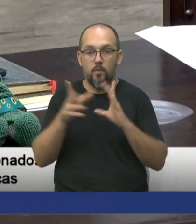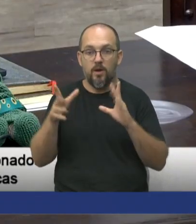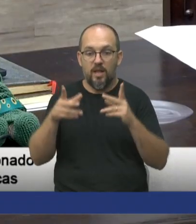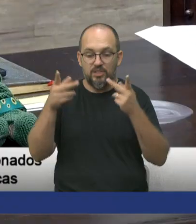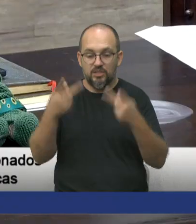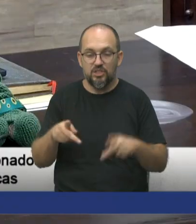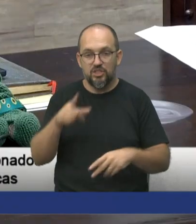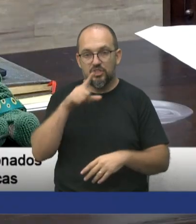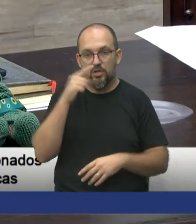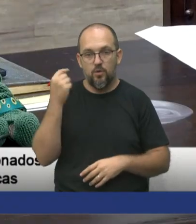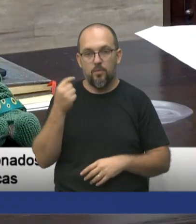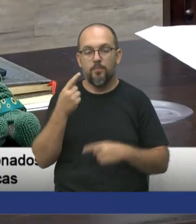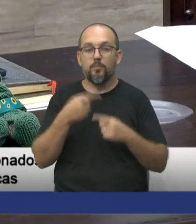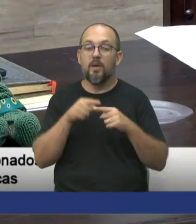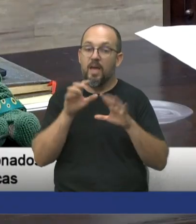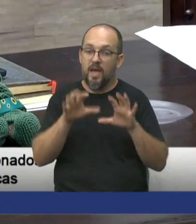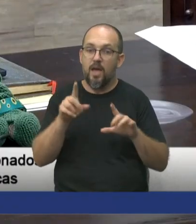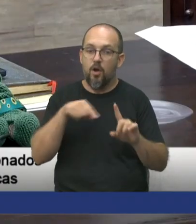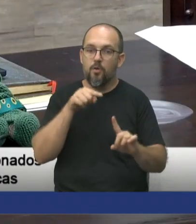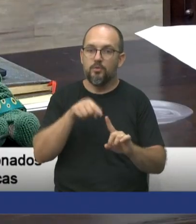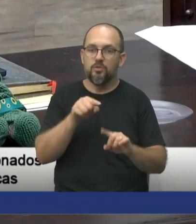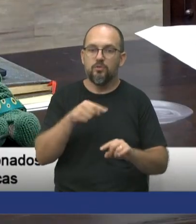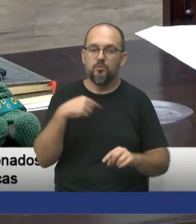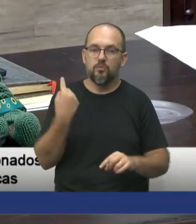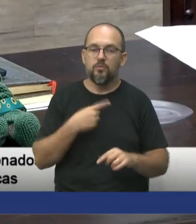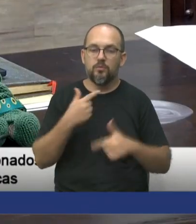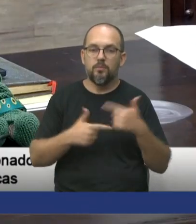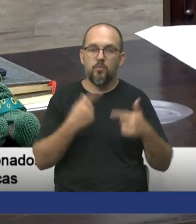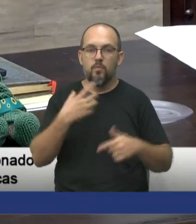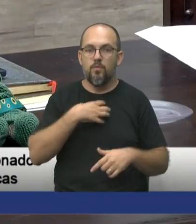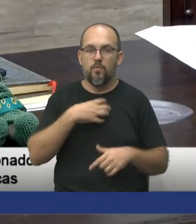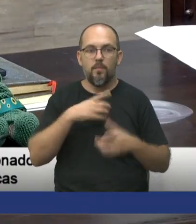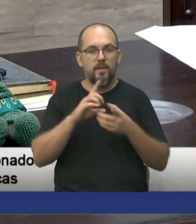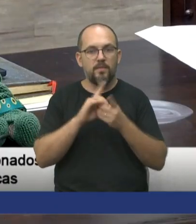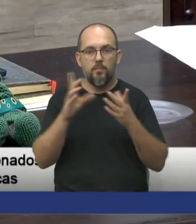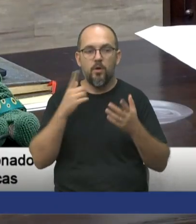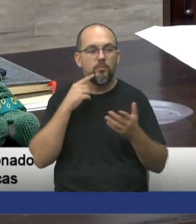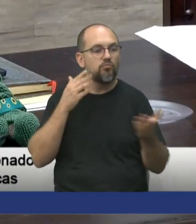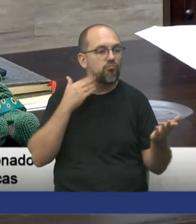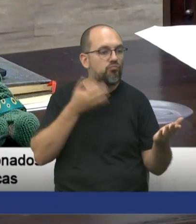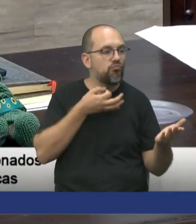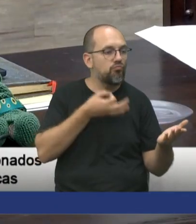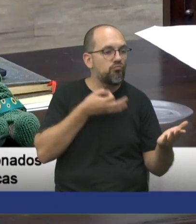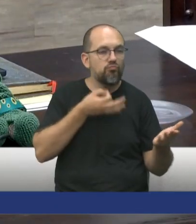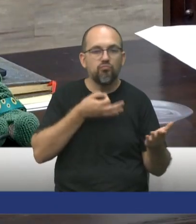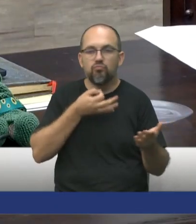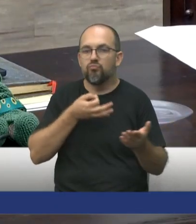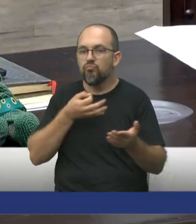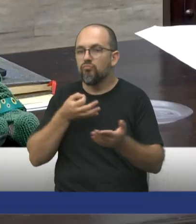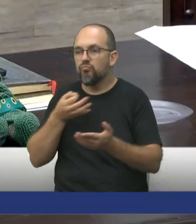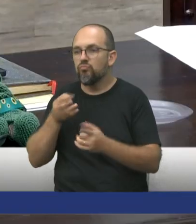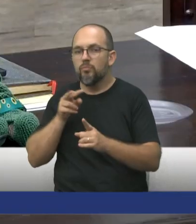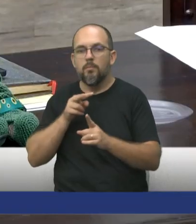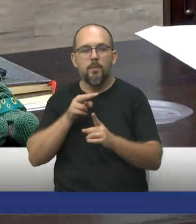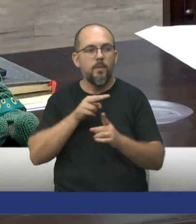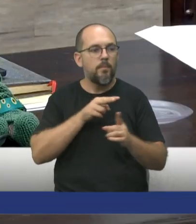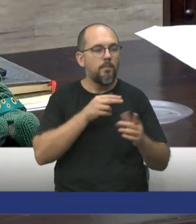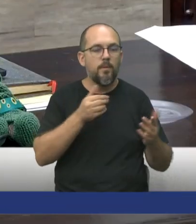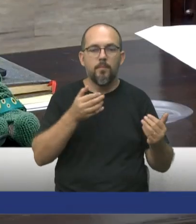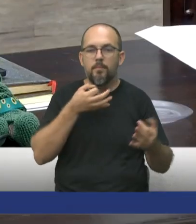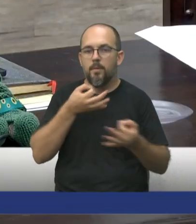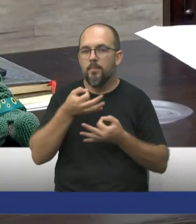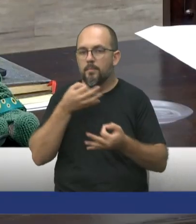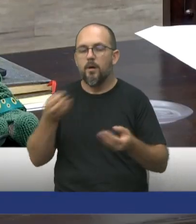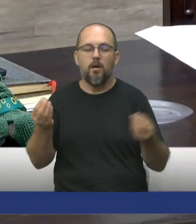cidade. Porque essa é a ideia da gente trabalhar de uma forma democrática, ouvindo todos esses vieses para fazer essa gestão